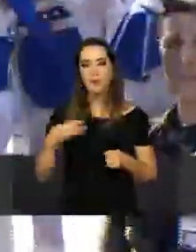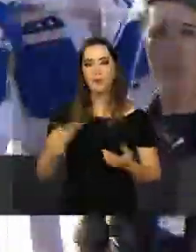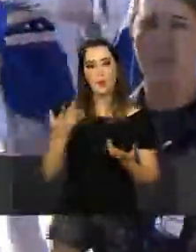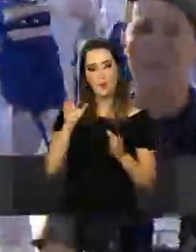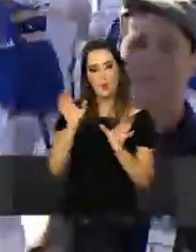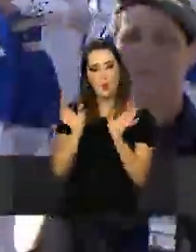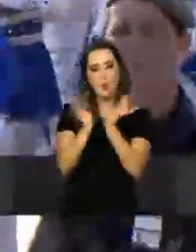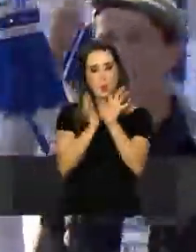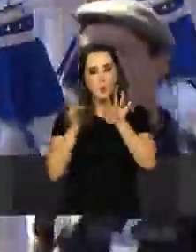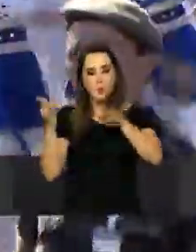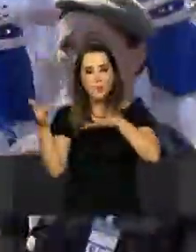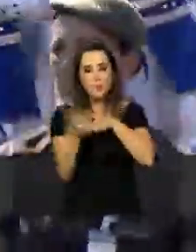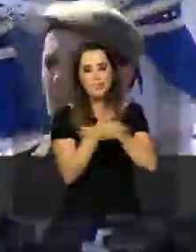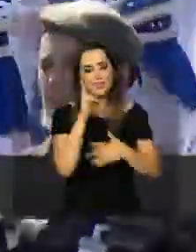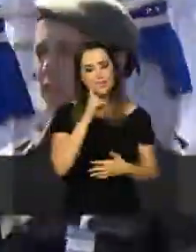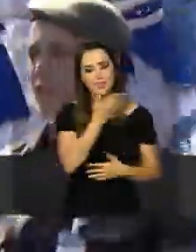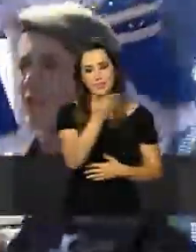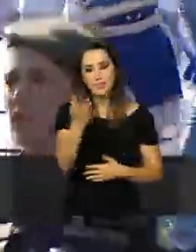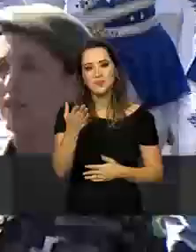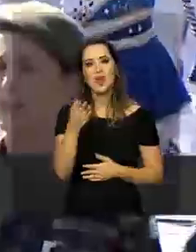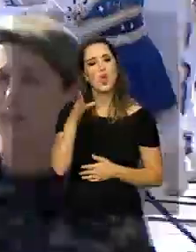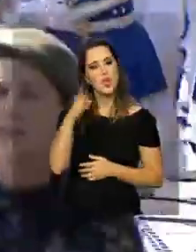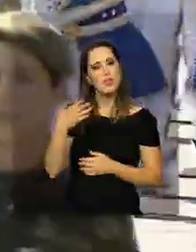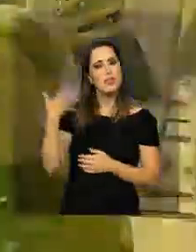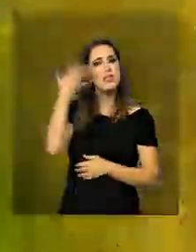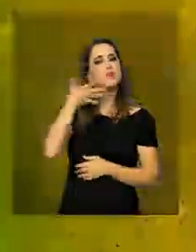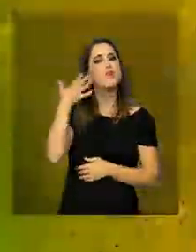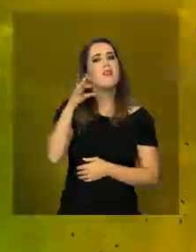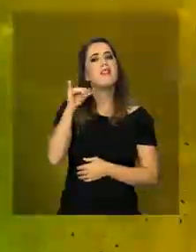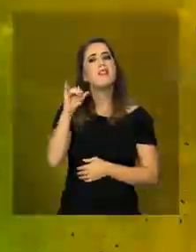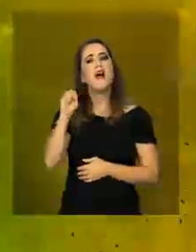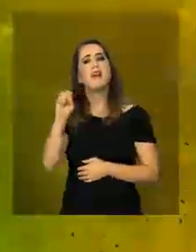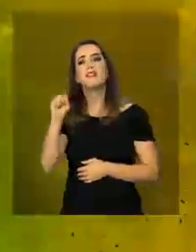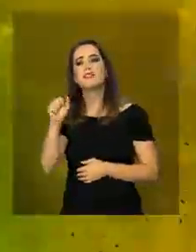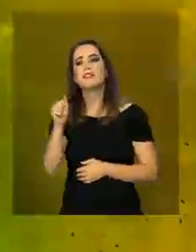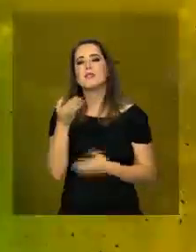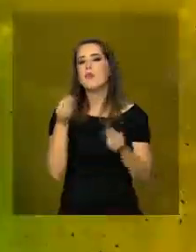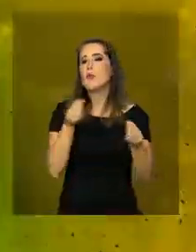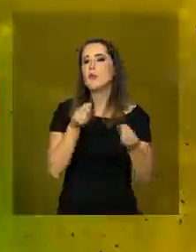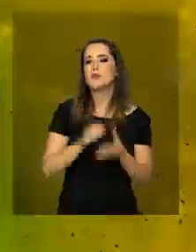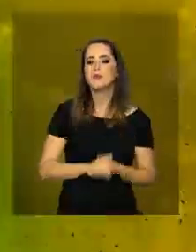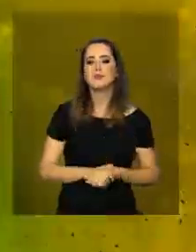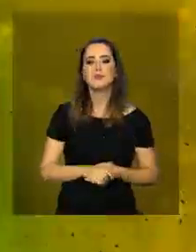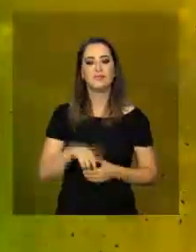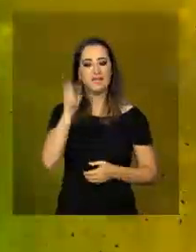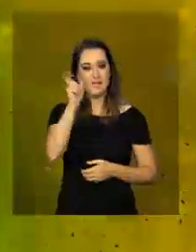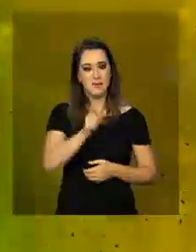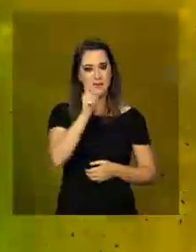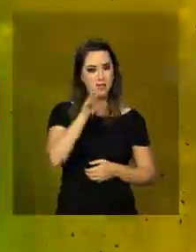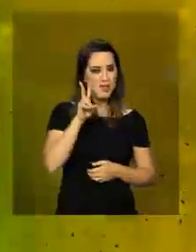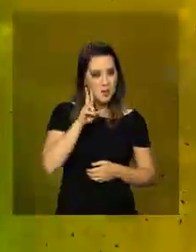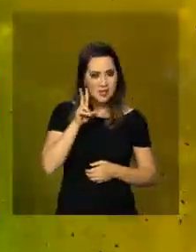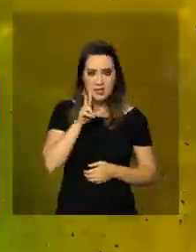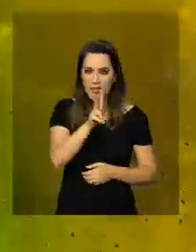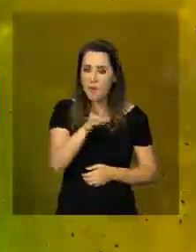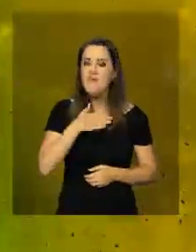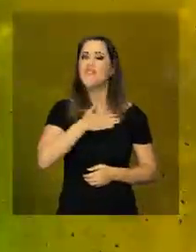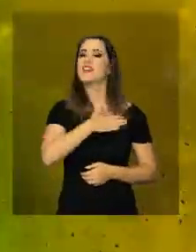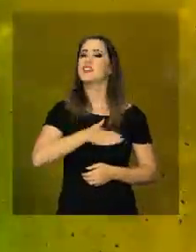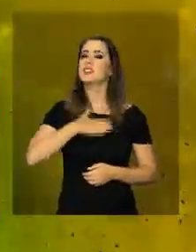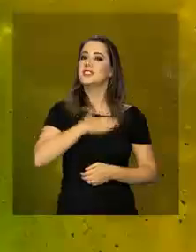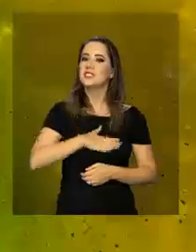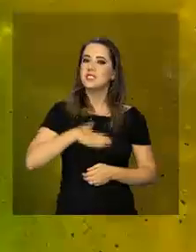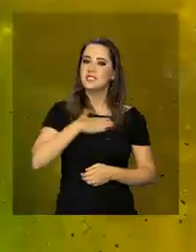participação do público nas redes sociais. Thaísa, conta pra gente aí como é que está. Roberto, o pessoal que está assistindo está gostando, viu? A